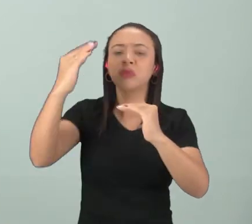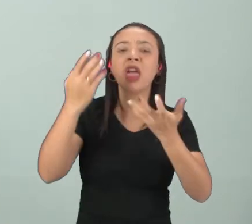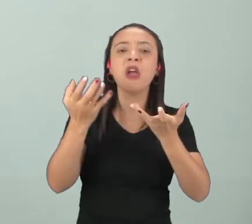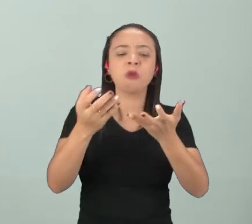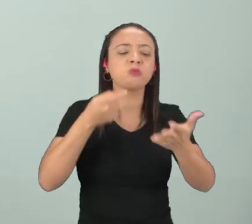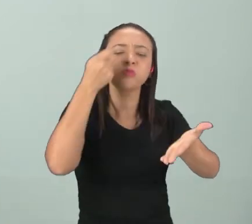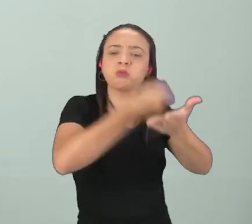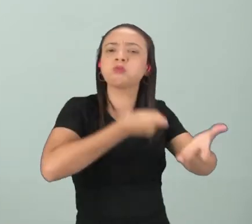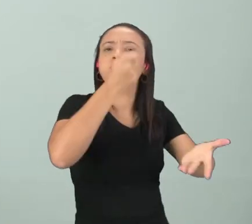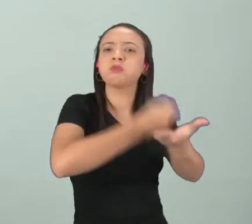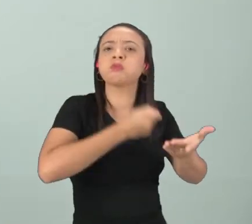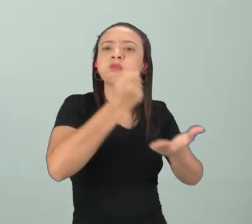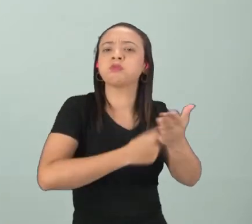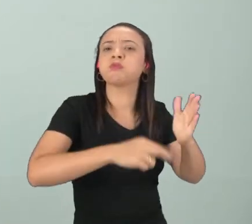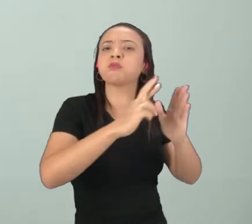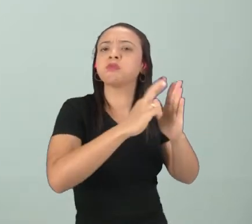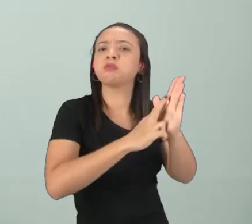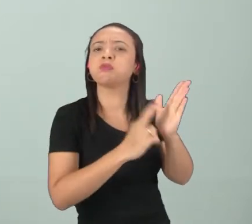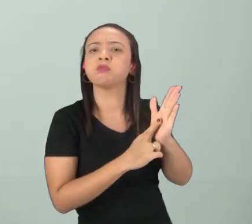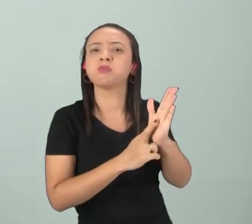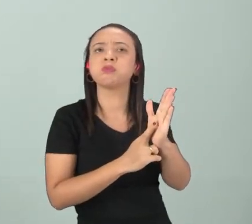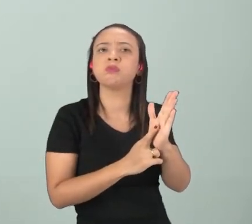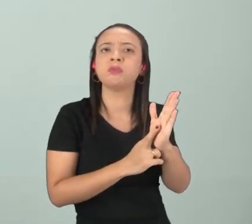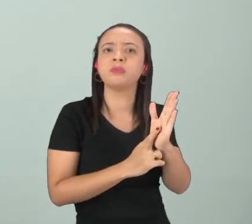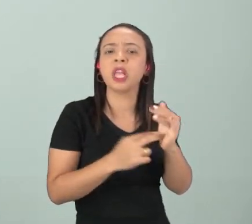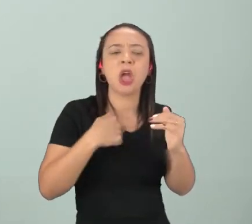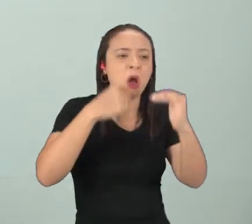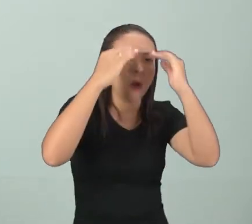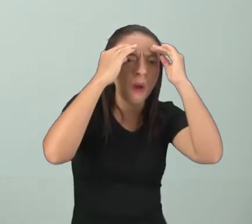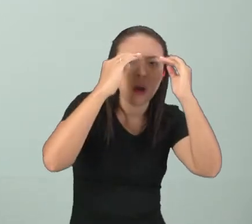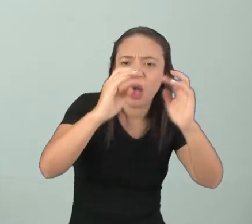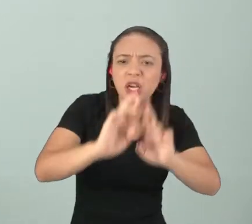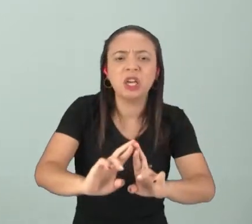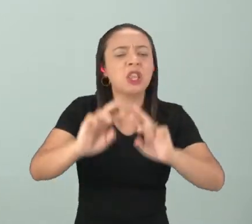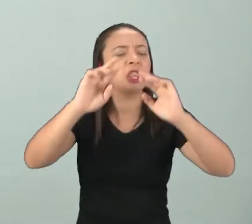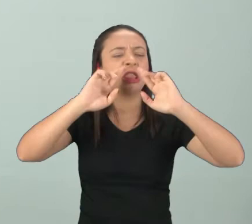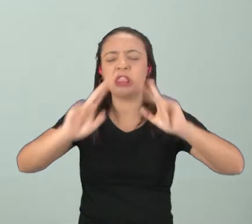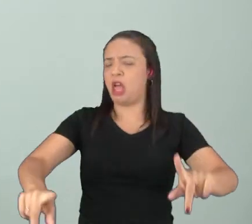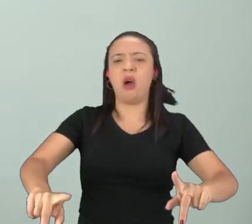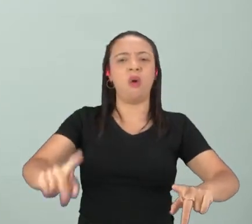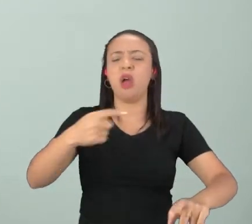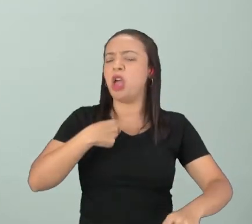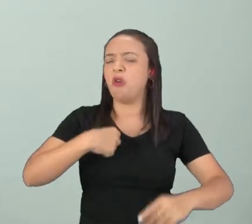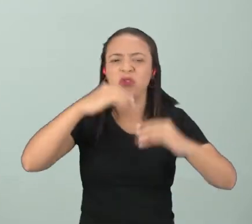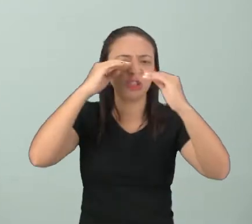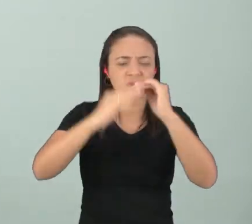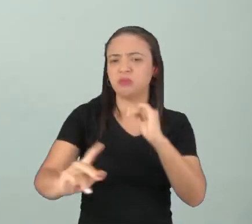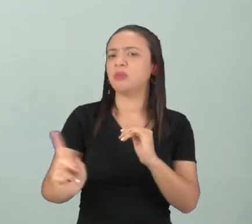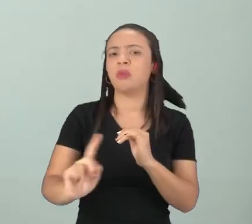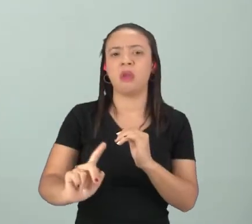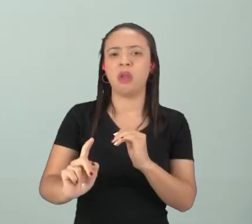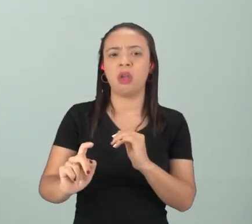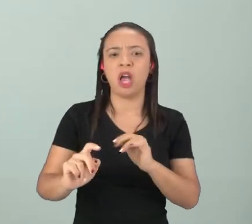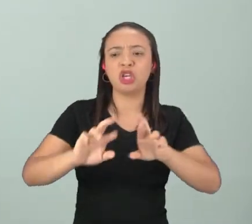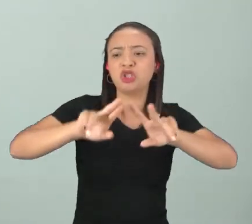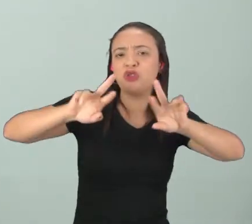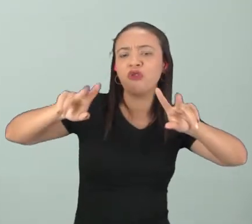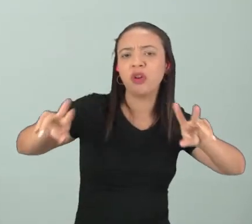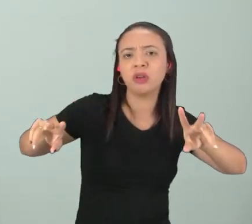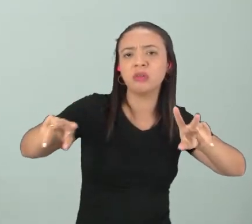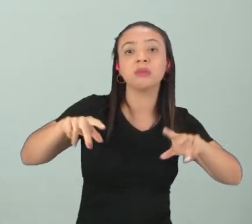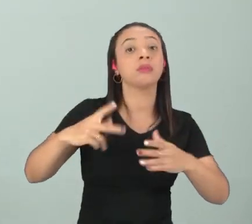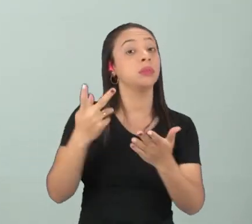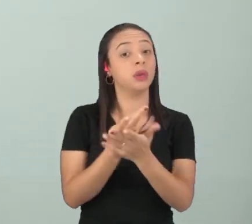eu vou impor a minha doutrina, eu vou praticar o proselitismo. Eu não vou respeitar a diversidade, não vou respeitar a pluralidade. É um